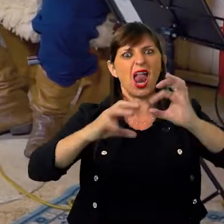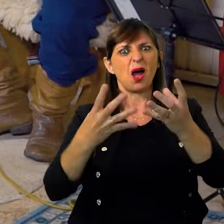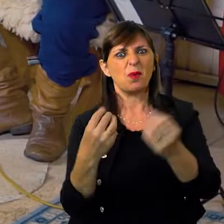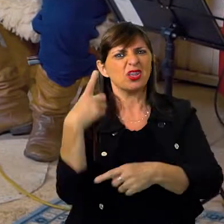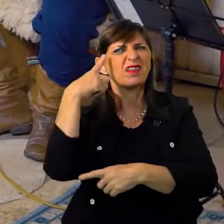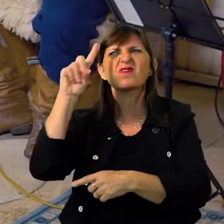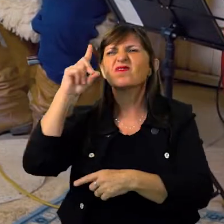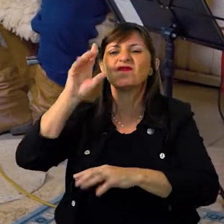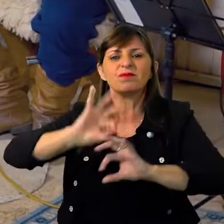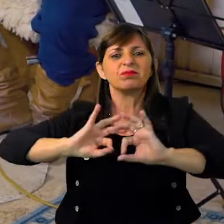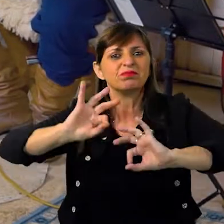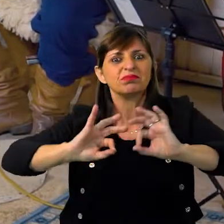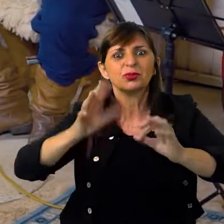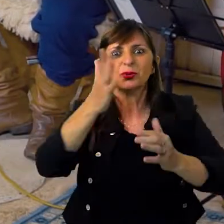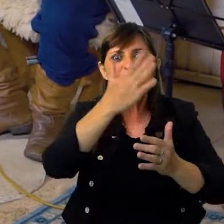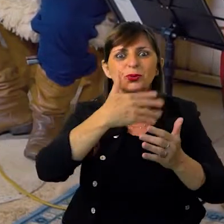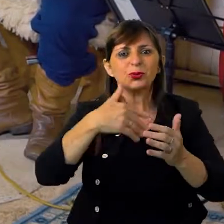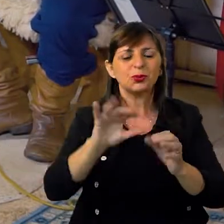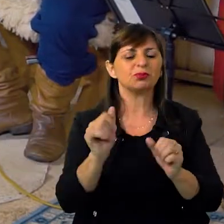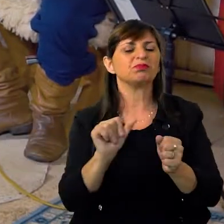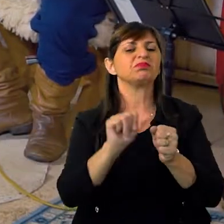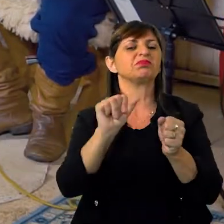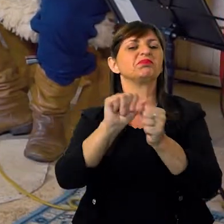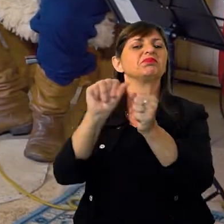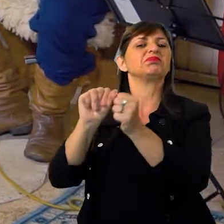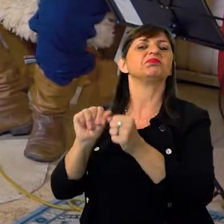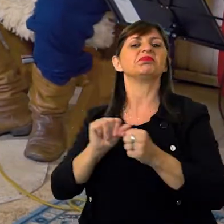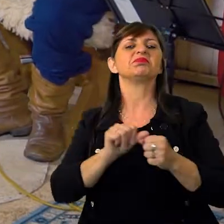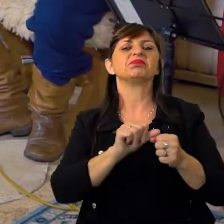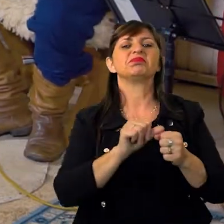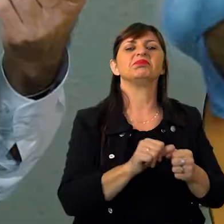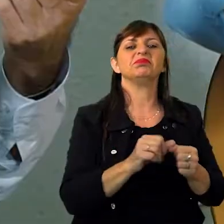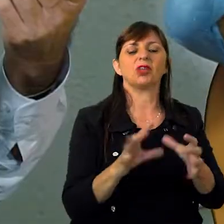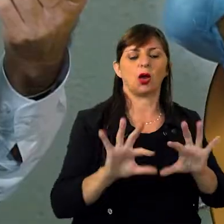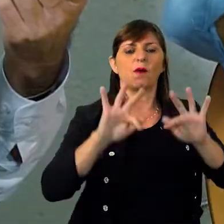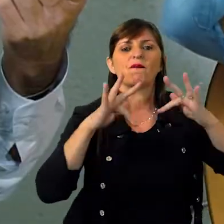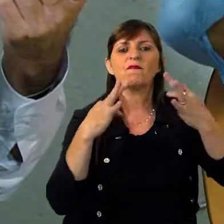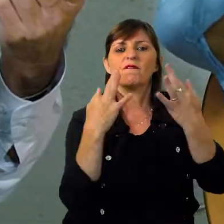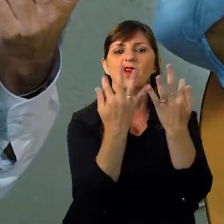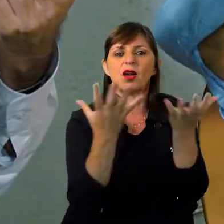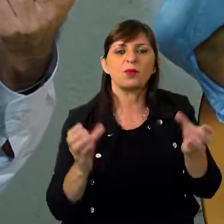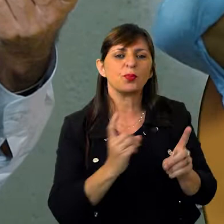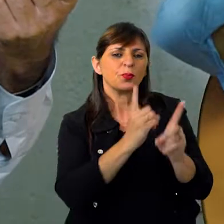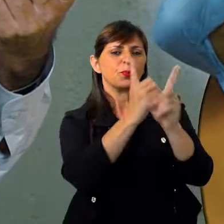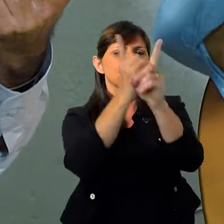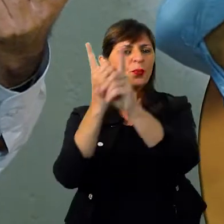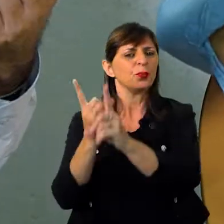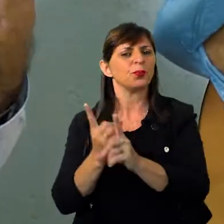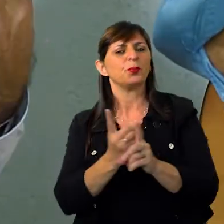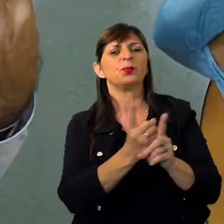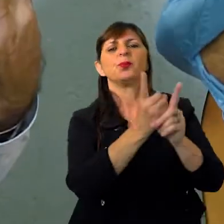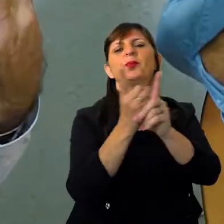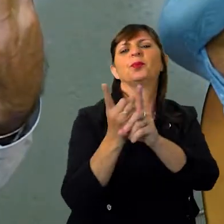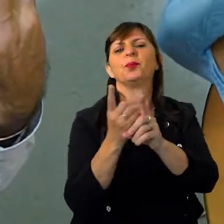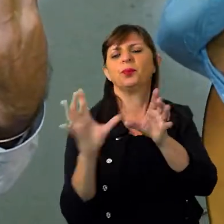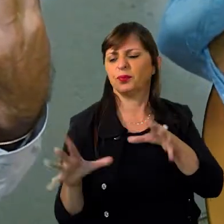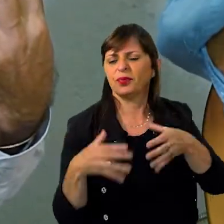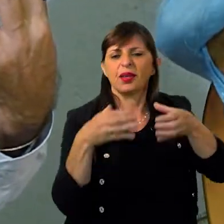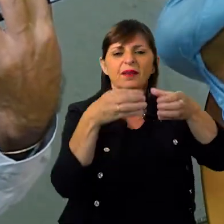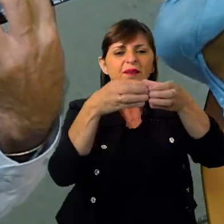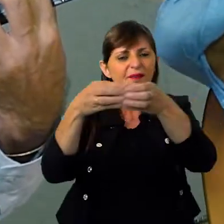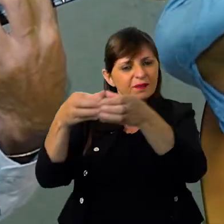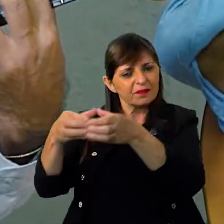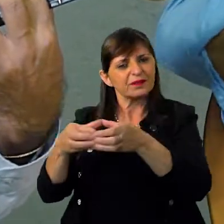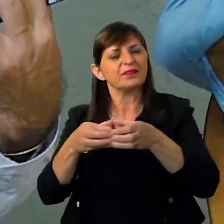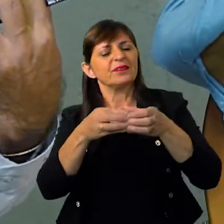achei na Areia lá na está iniciada se abre preocupar mas agora parecia segundo se a base inicial